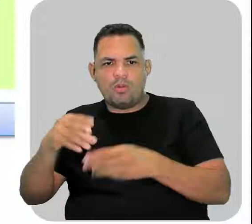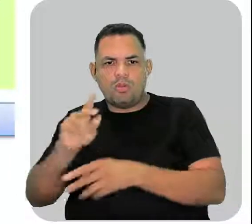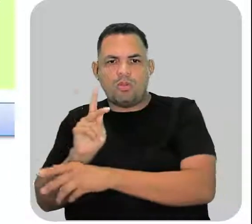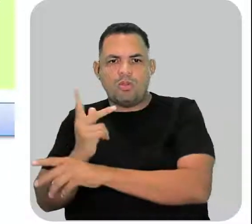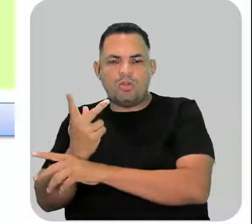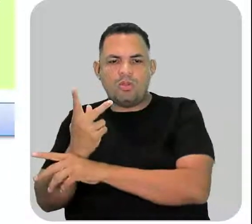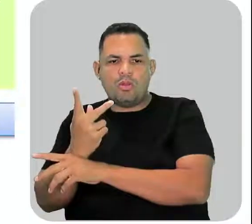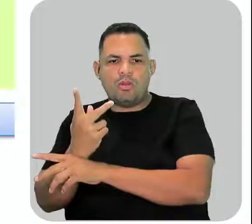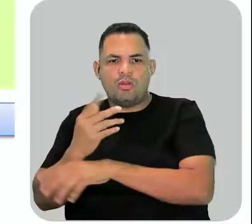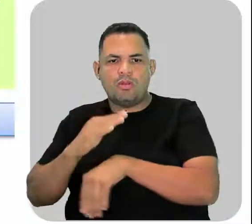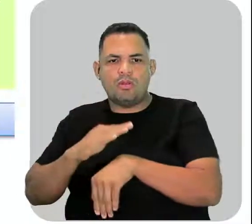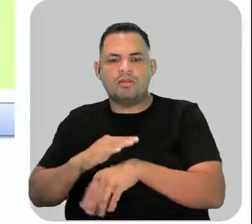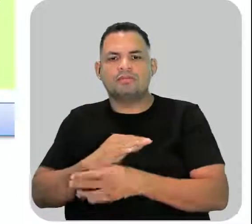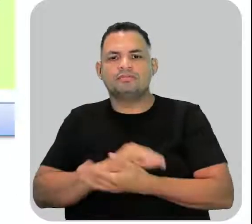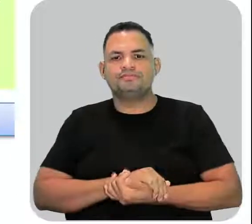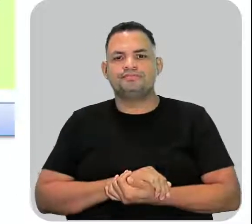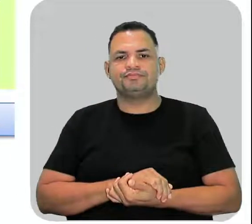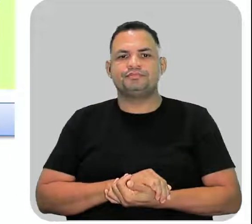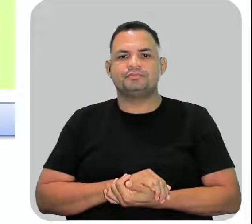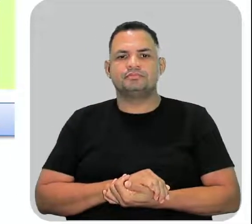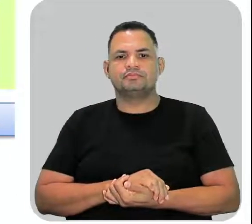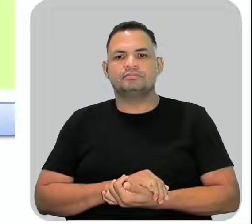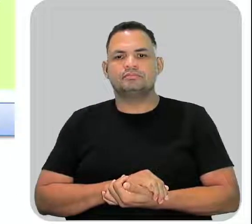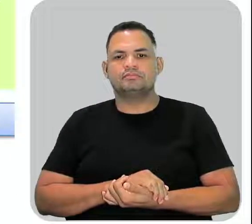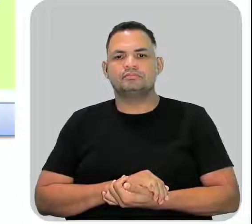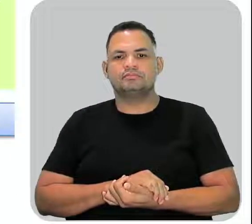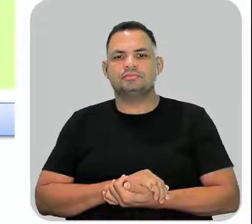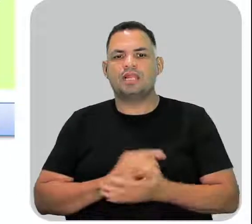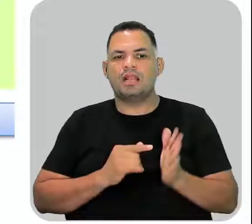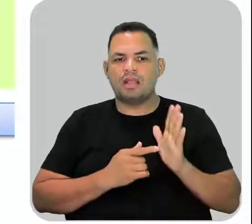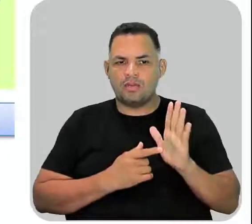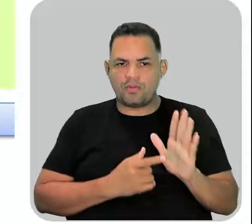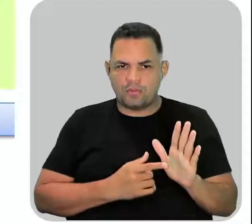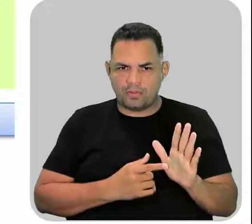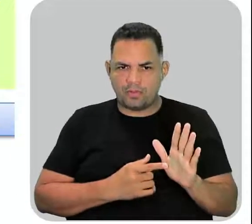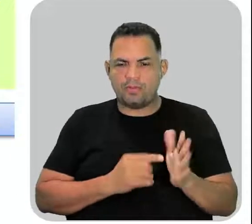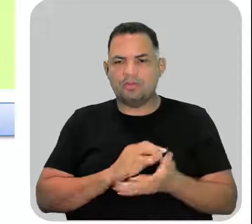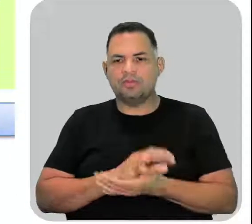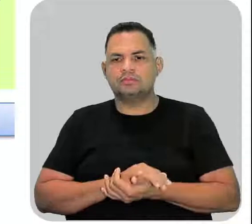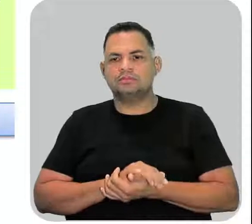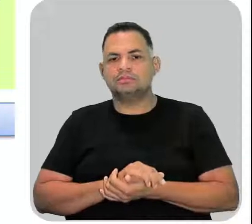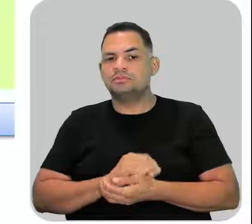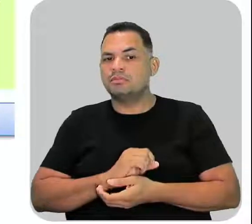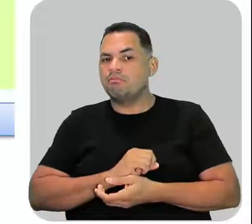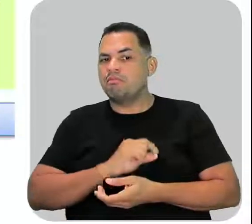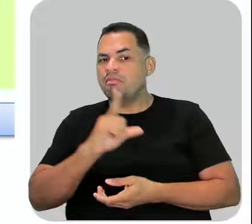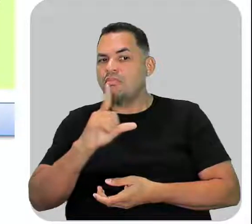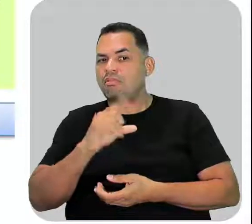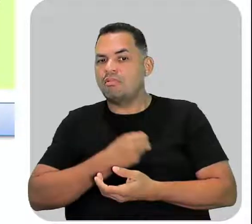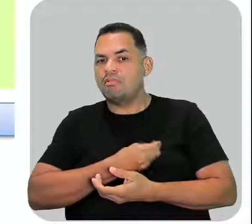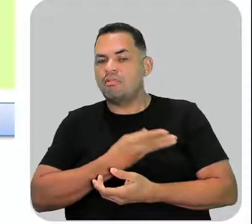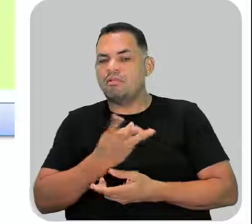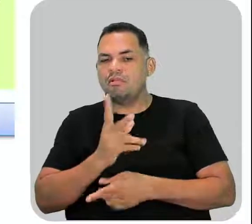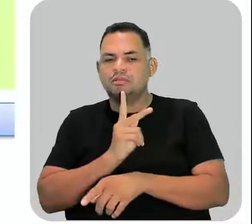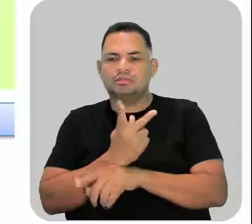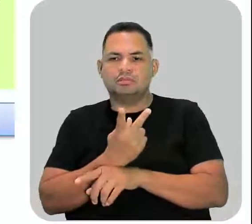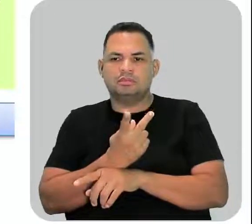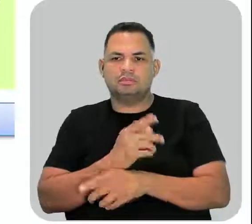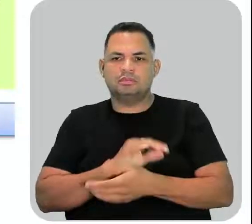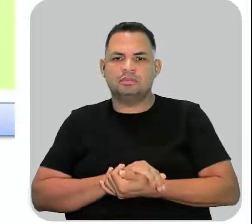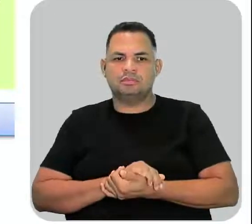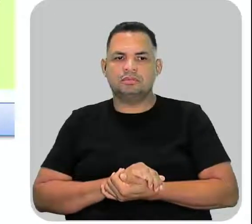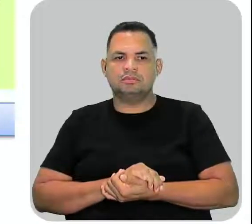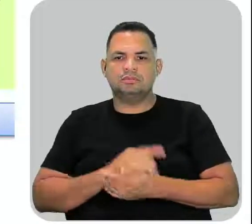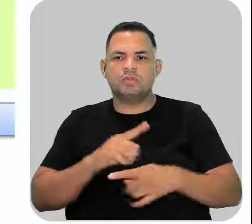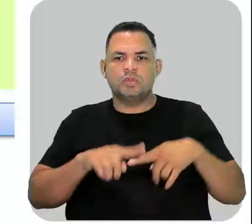ligação mais hidrogenado, ou seja, aquele que apresenta a maior quantidade de hidrogênio,